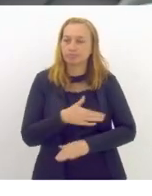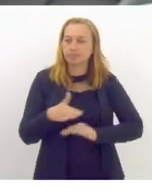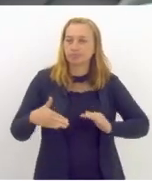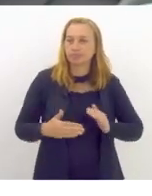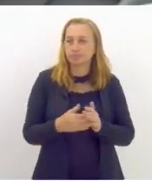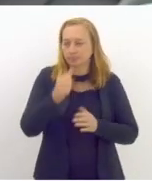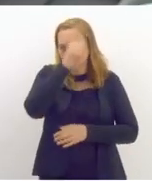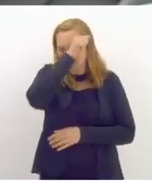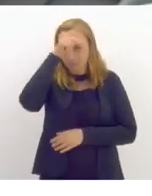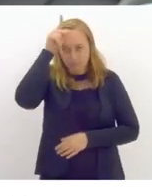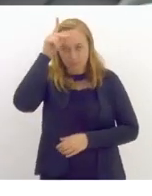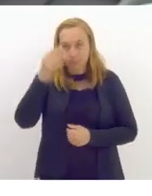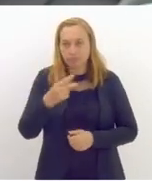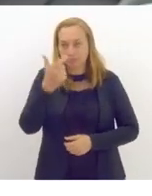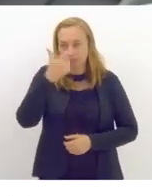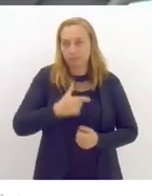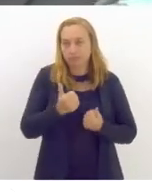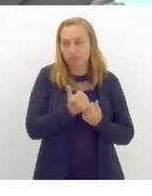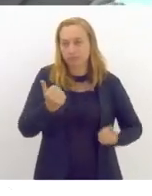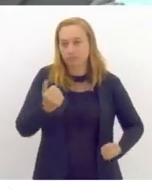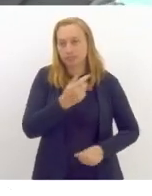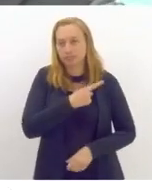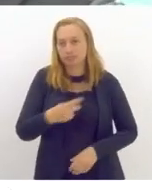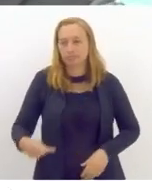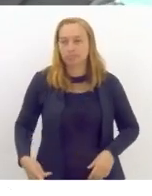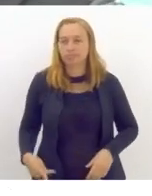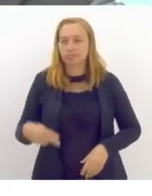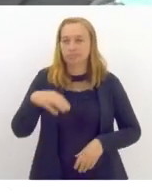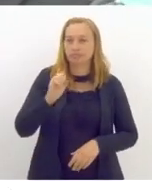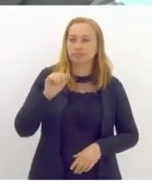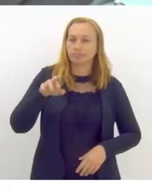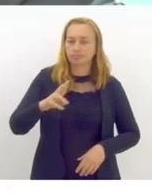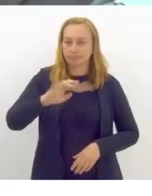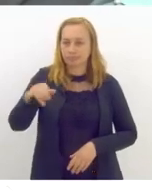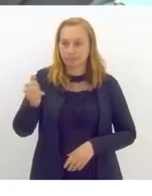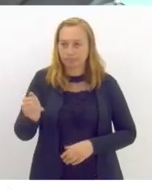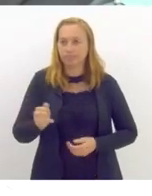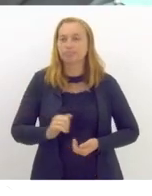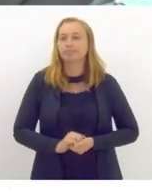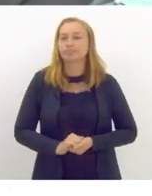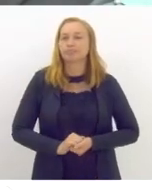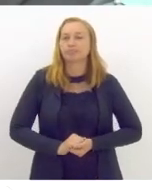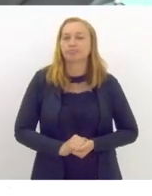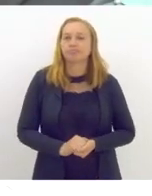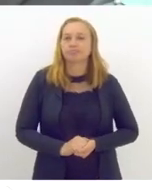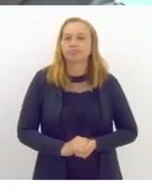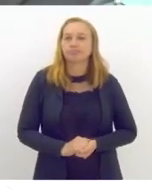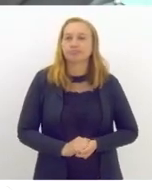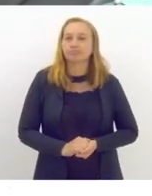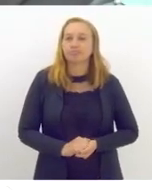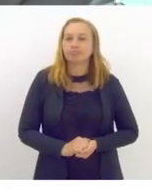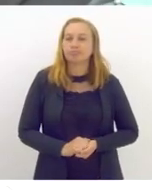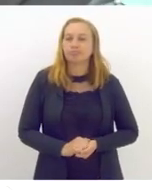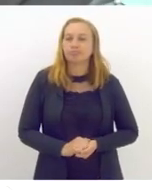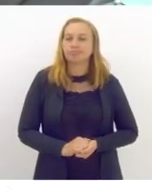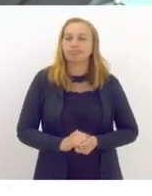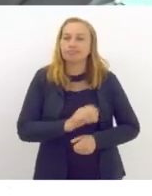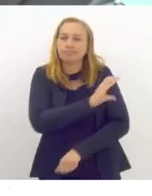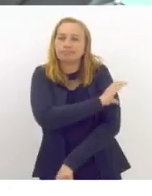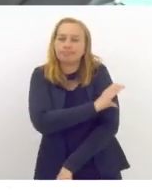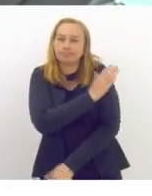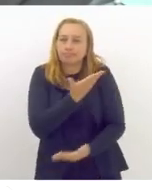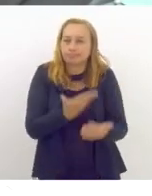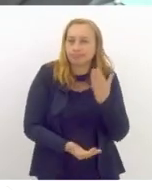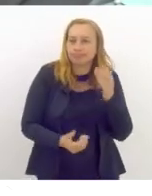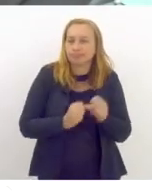prefeitos porque sou vice-presidente da amerj vice-presidente do André é português Campos vai perder no